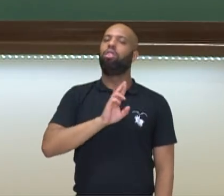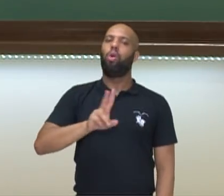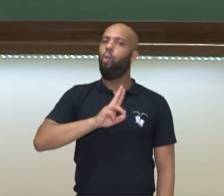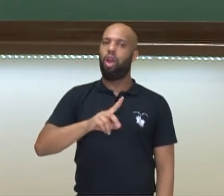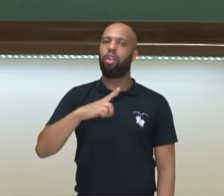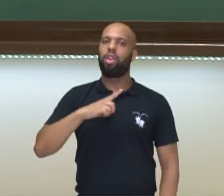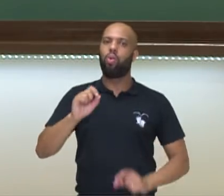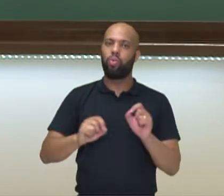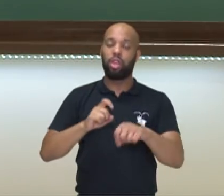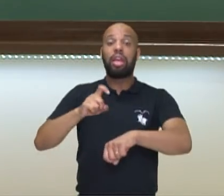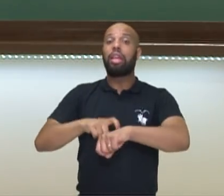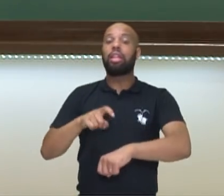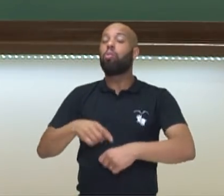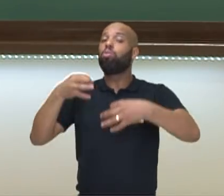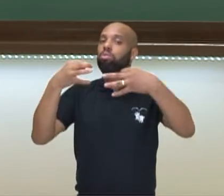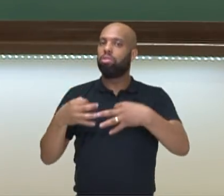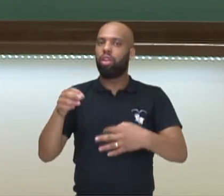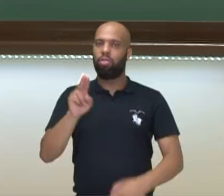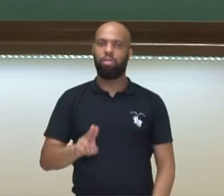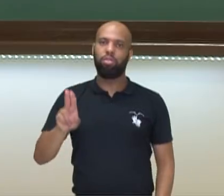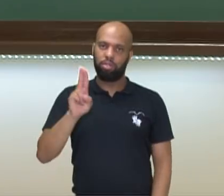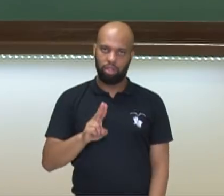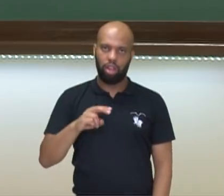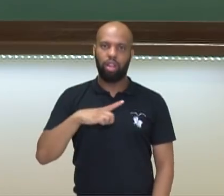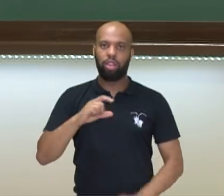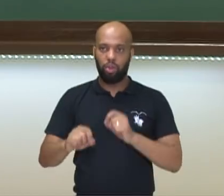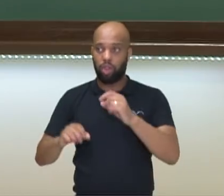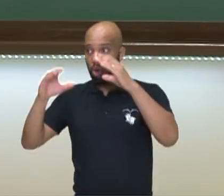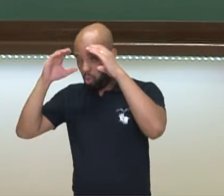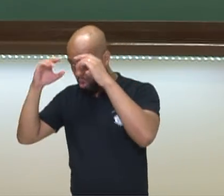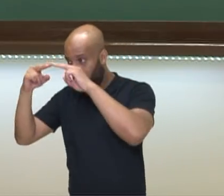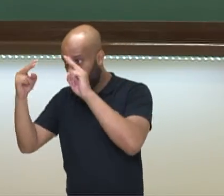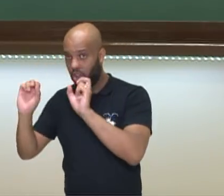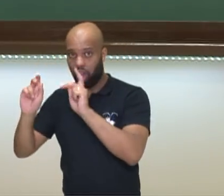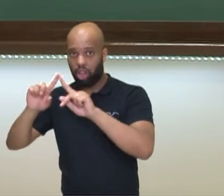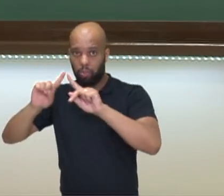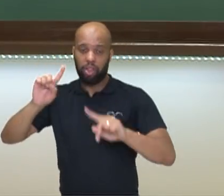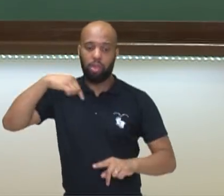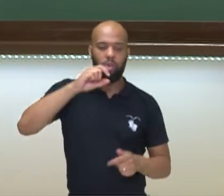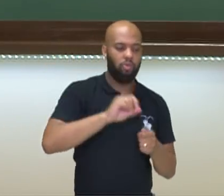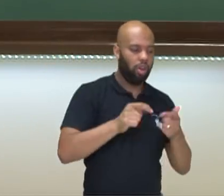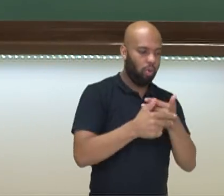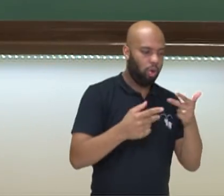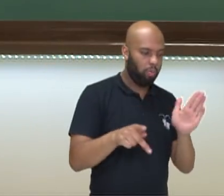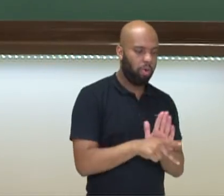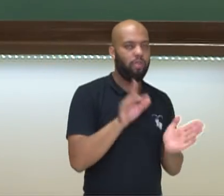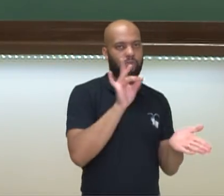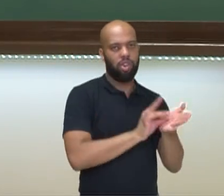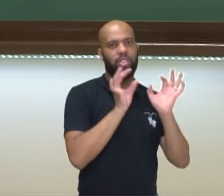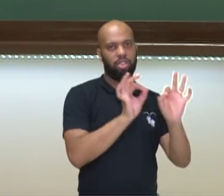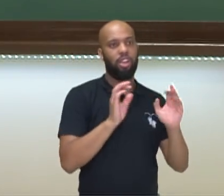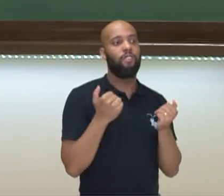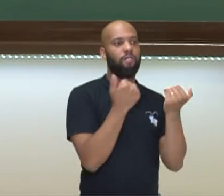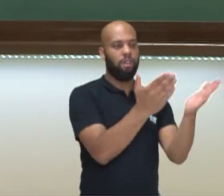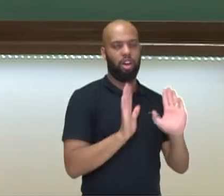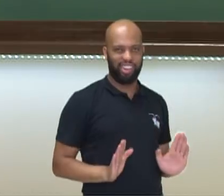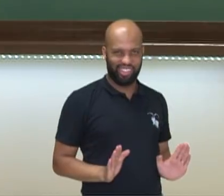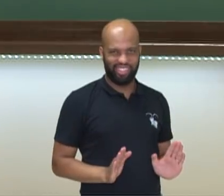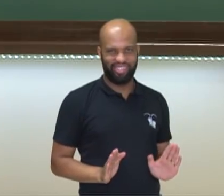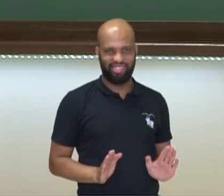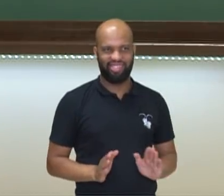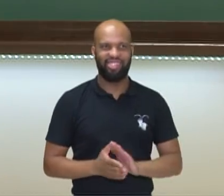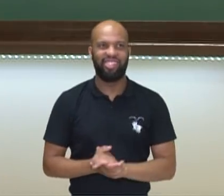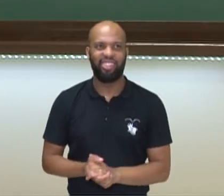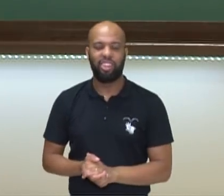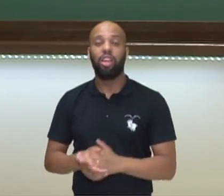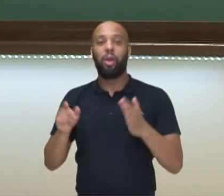pensado, né, o tempo de uso intercalando com um tempo real, né? Um tempo fora da realidade